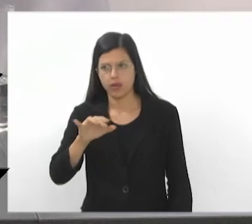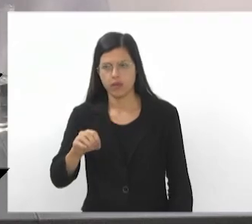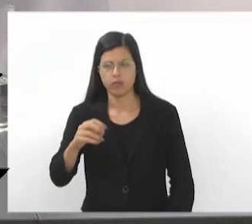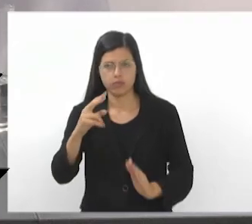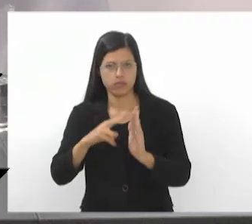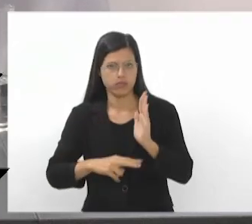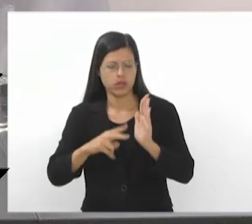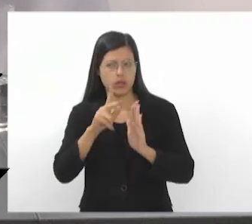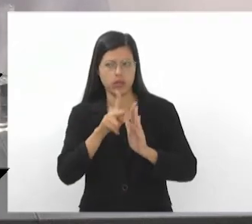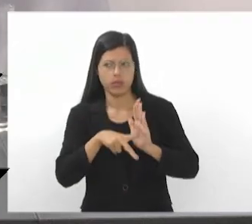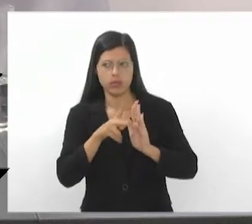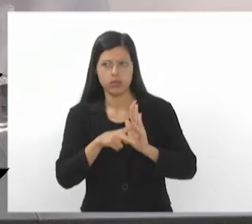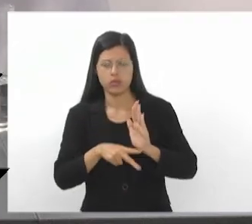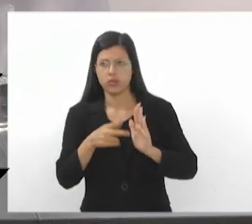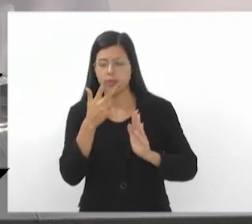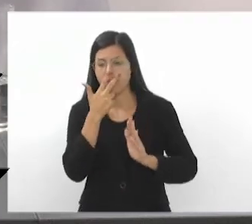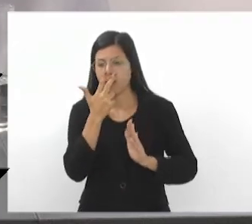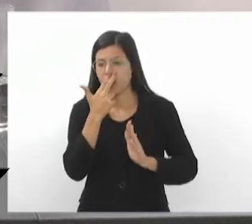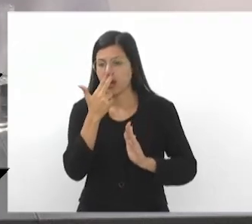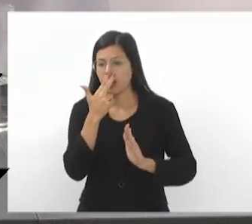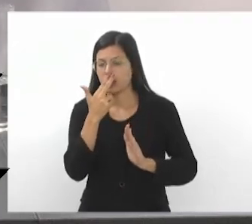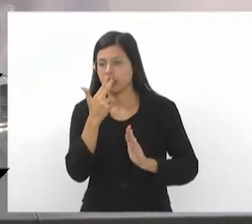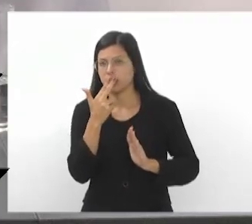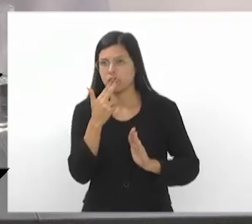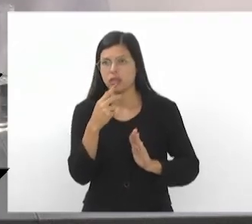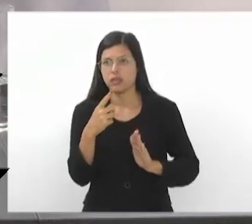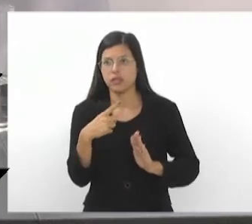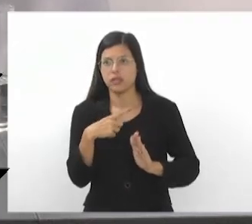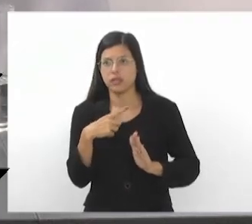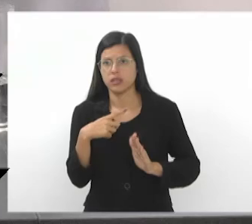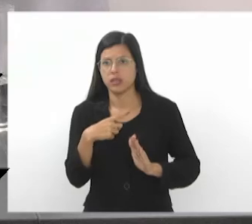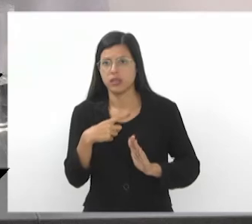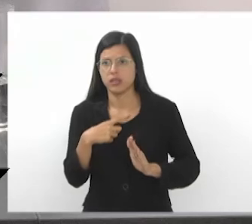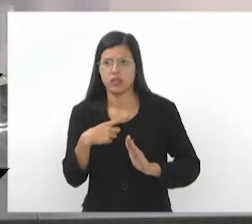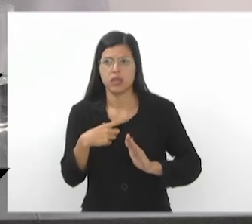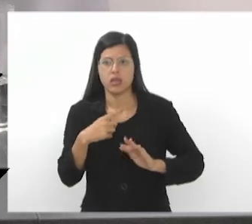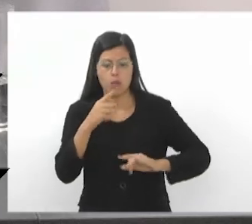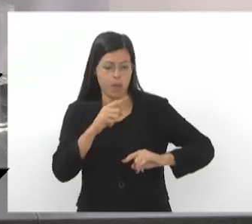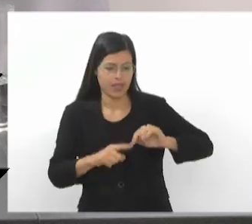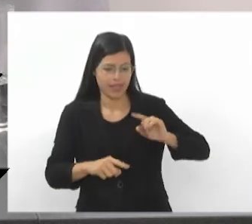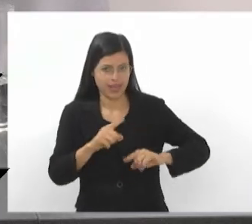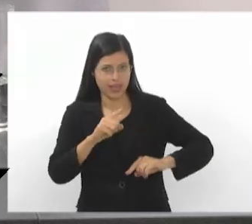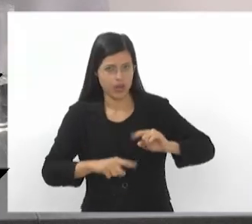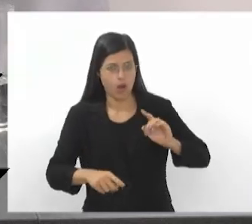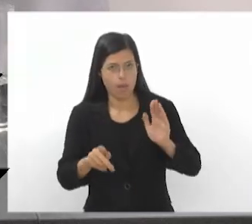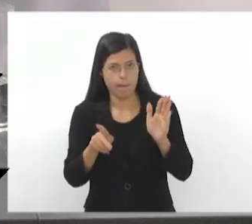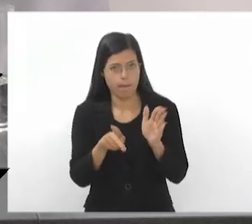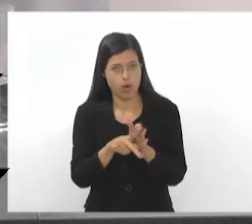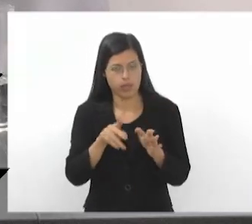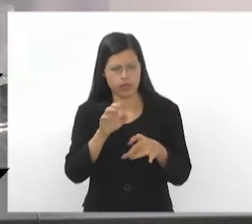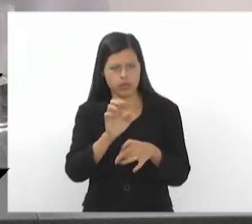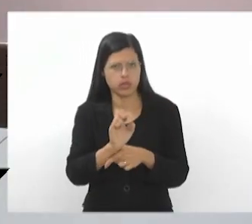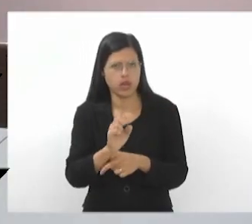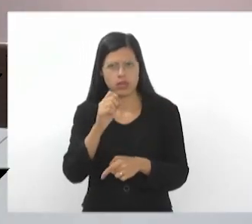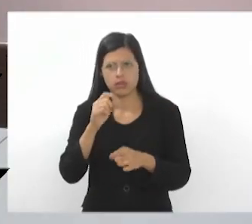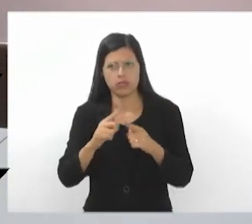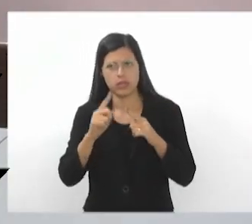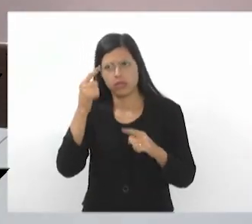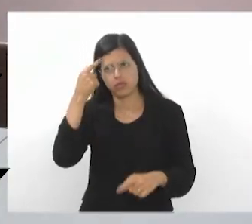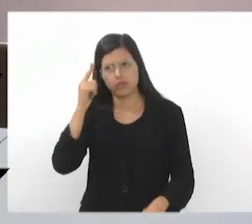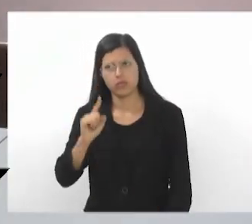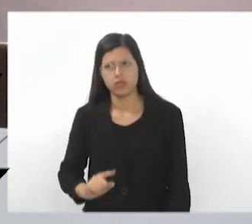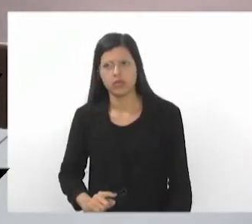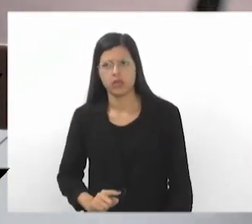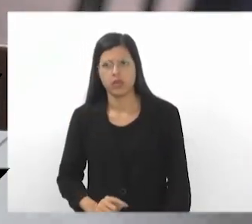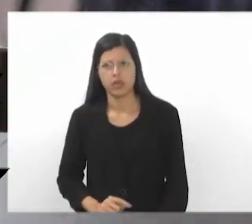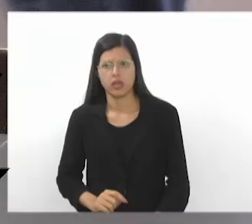do projeto é que existe um acervo em posse do Estado, né? Só que eu não sei. Não sei se na